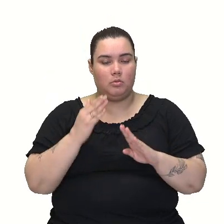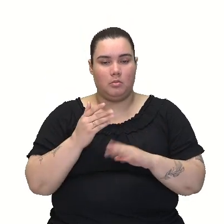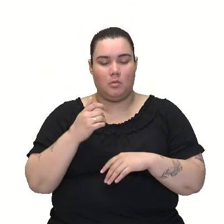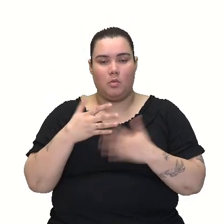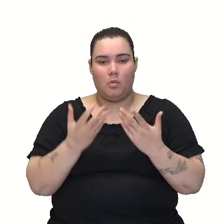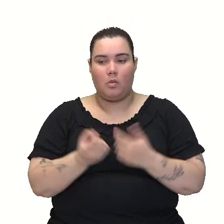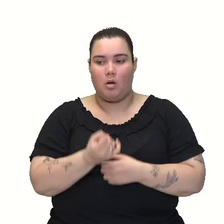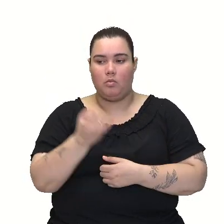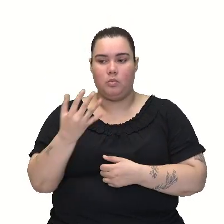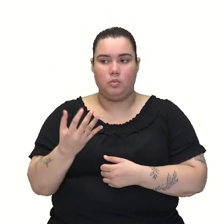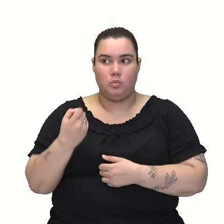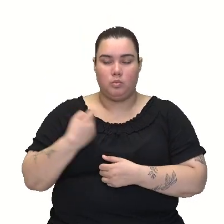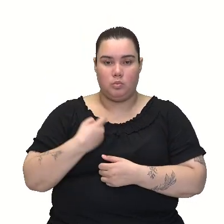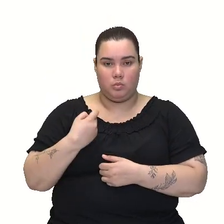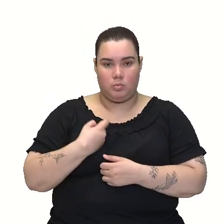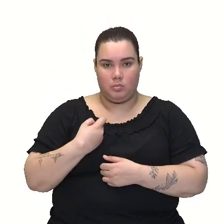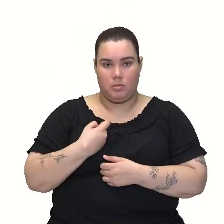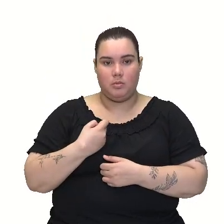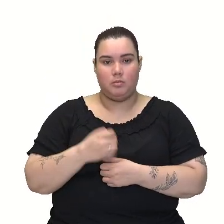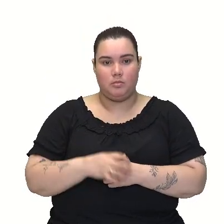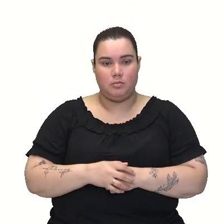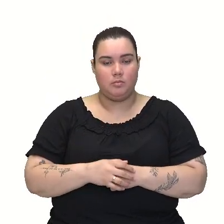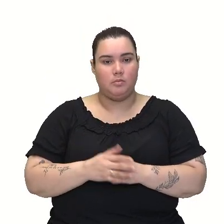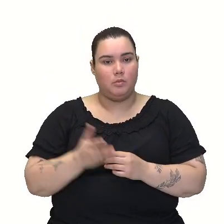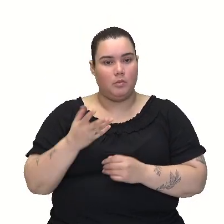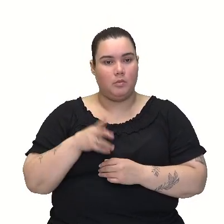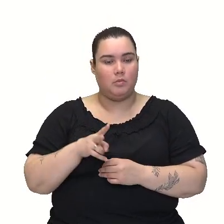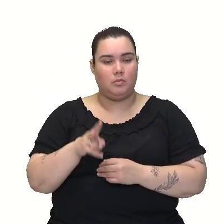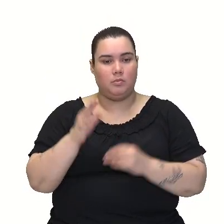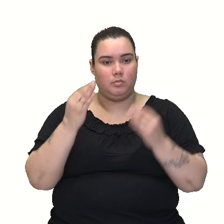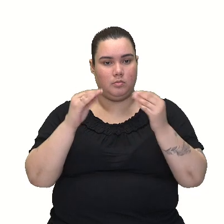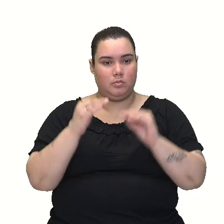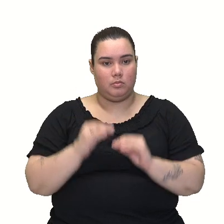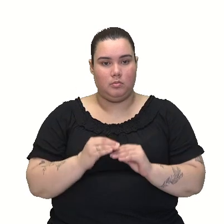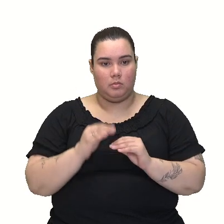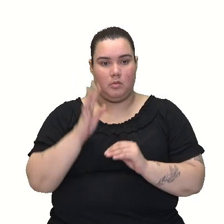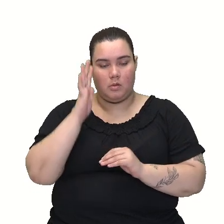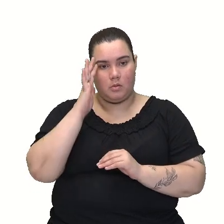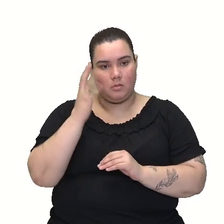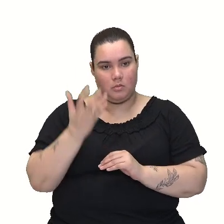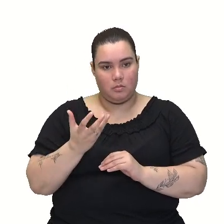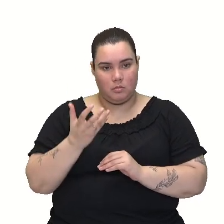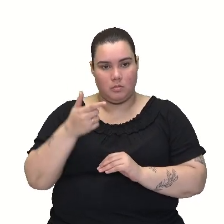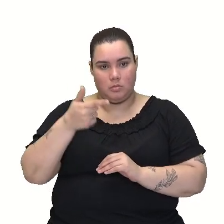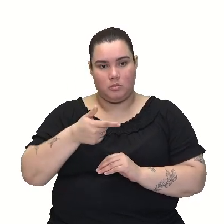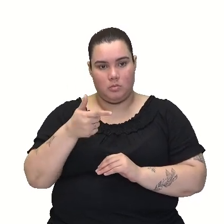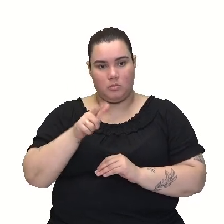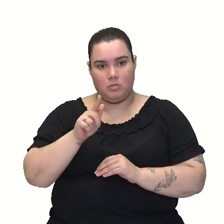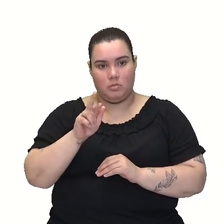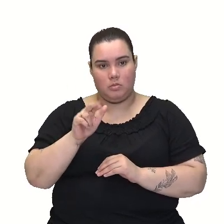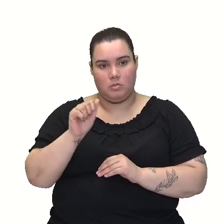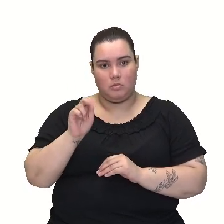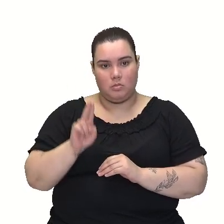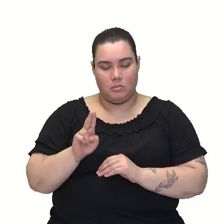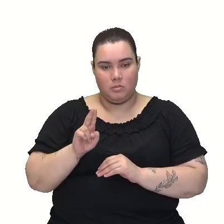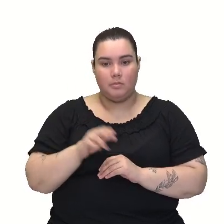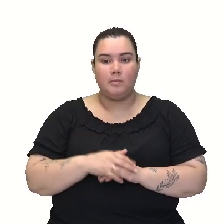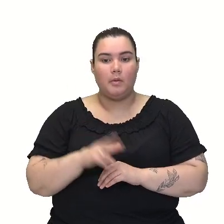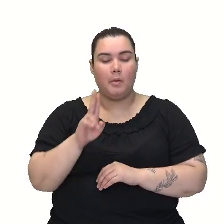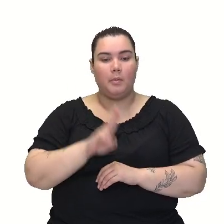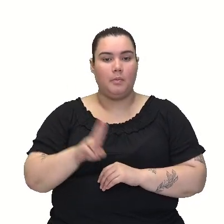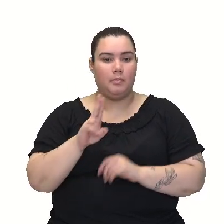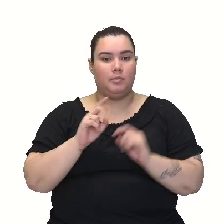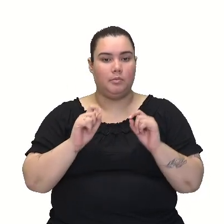esses valores? Vamos continuar resolvendo aqui a nossa equação do segundo grau. Agora nós vamos utilizar